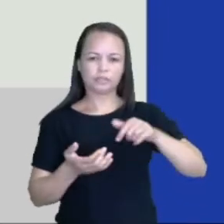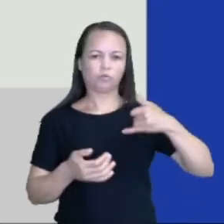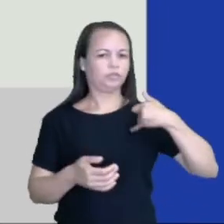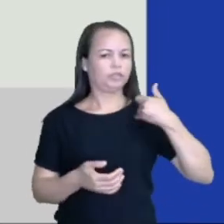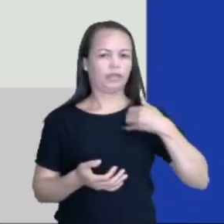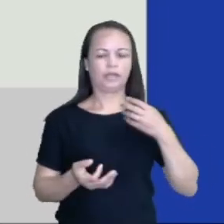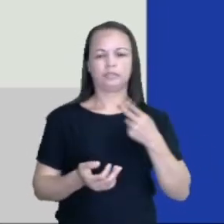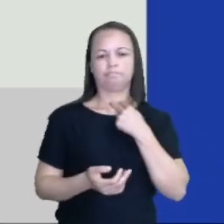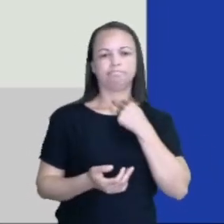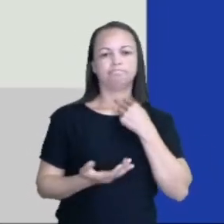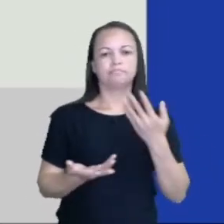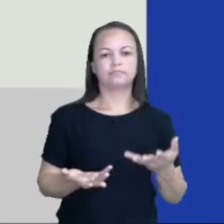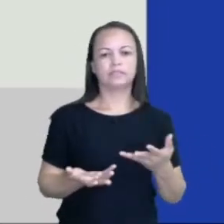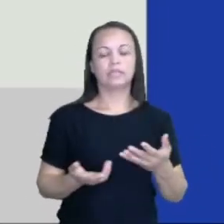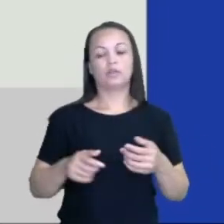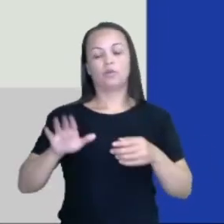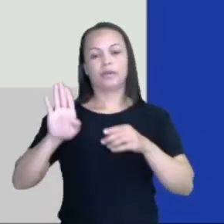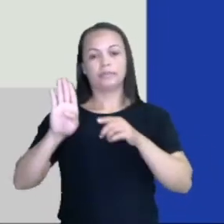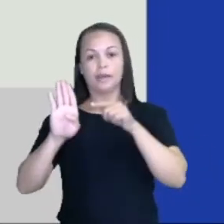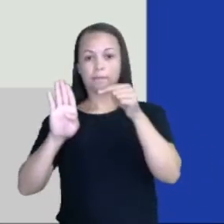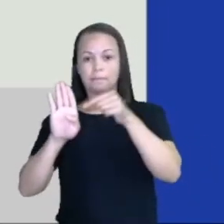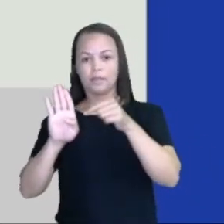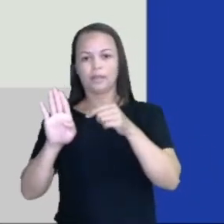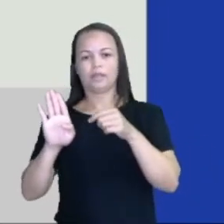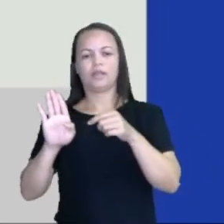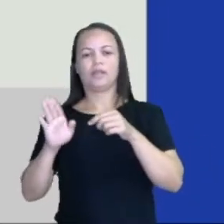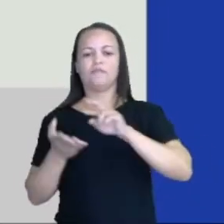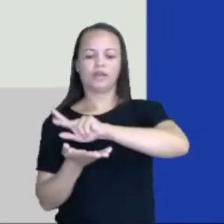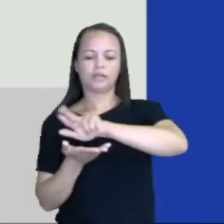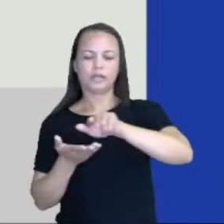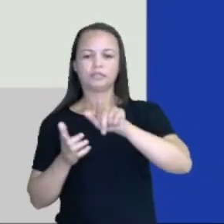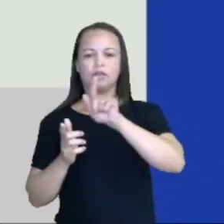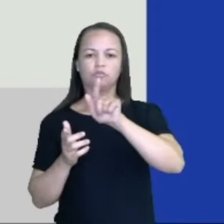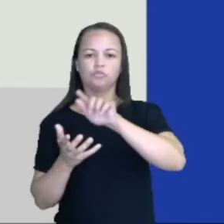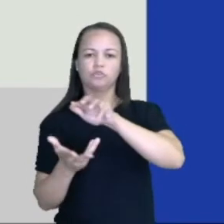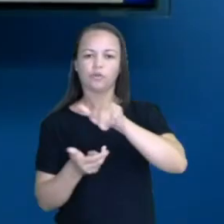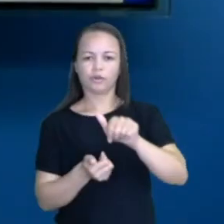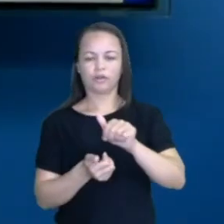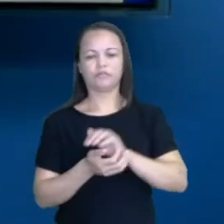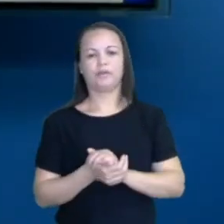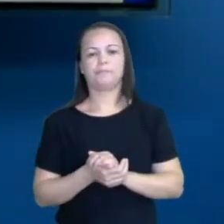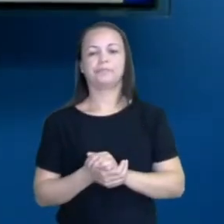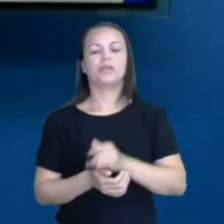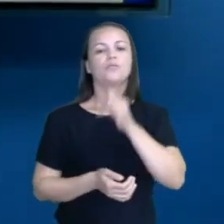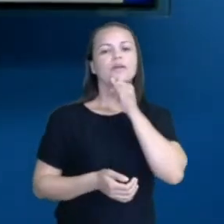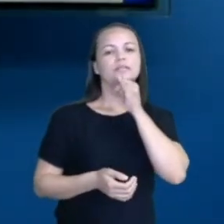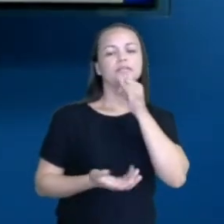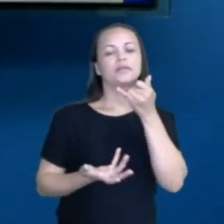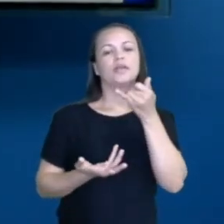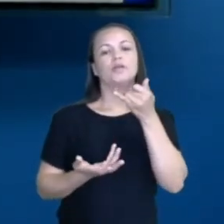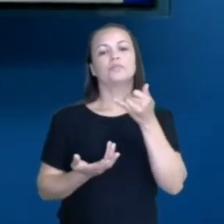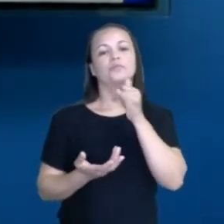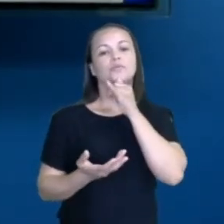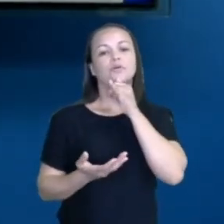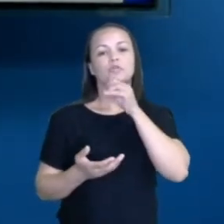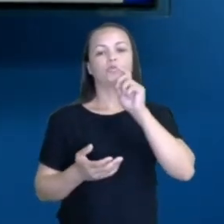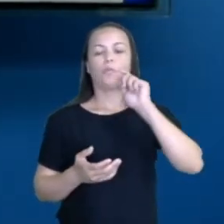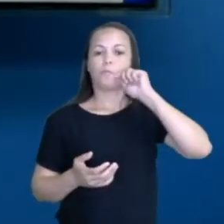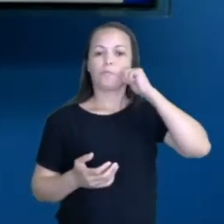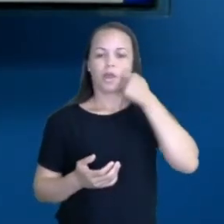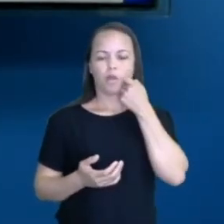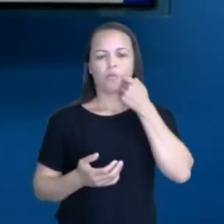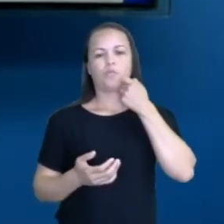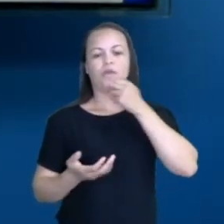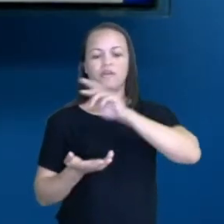idade. Então, letra B, variação geográfica. Esse exemplo do pão francês é um exemplo de variação